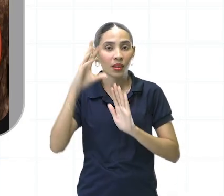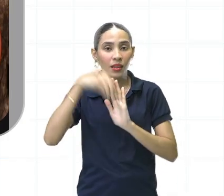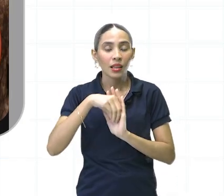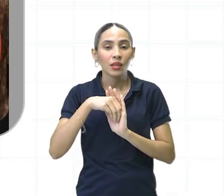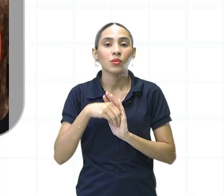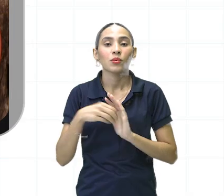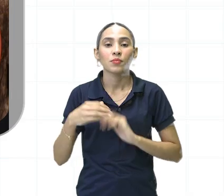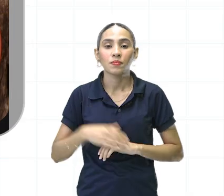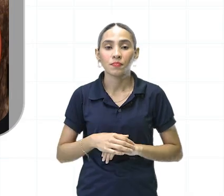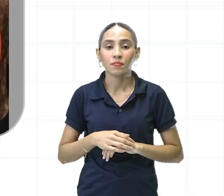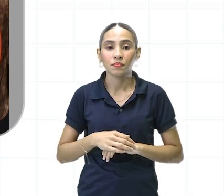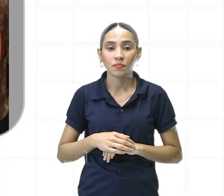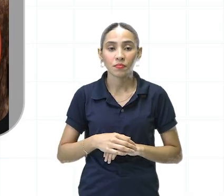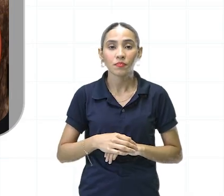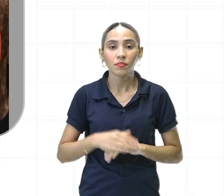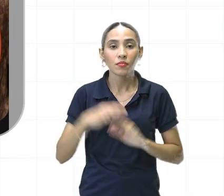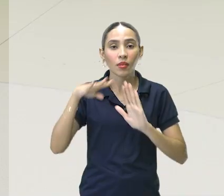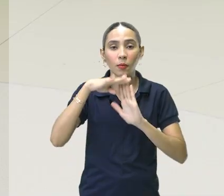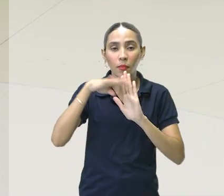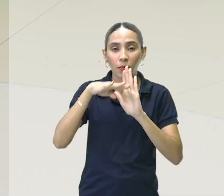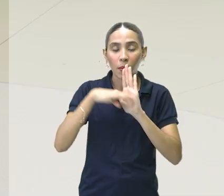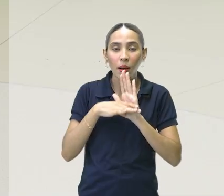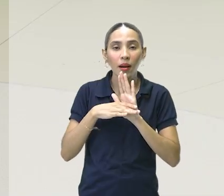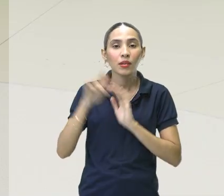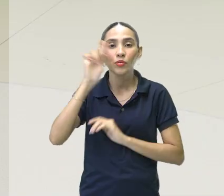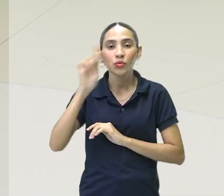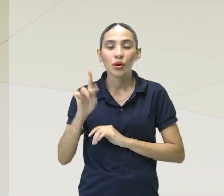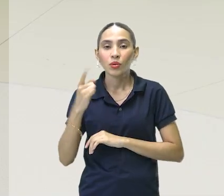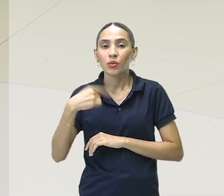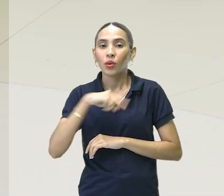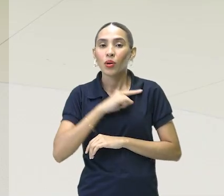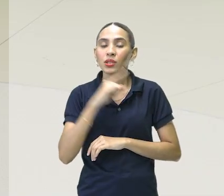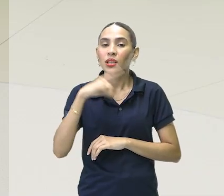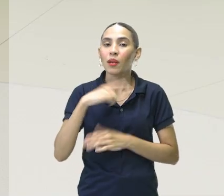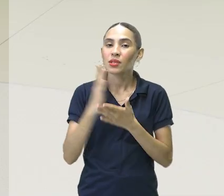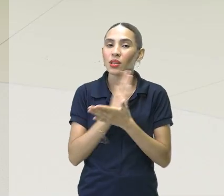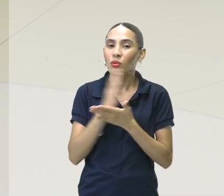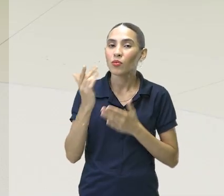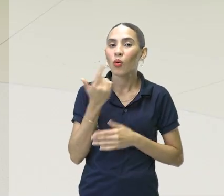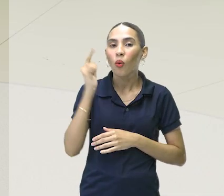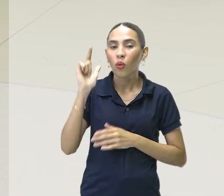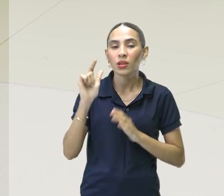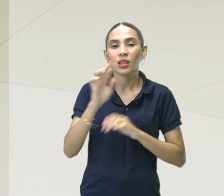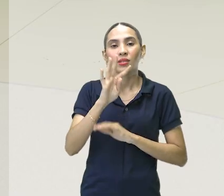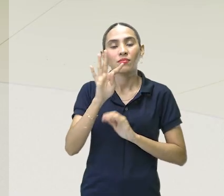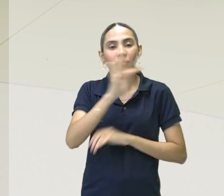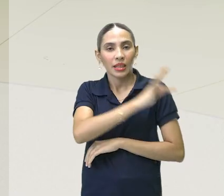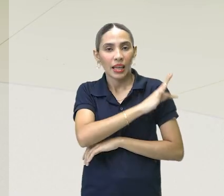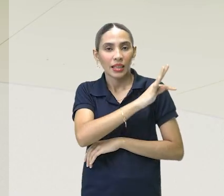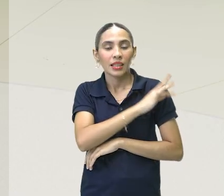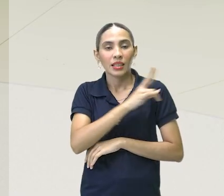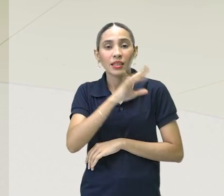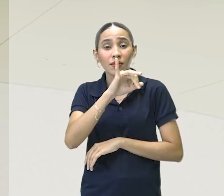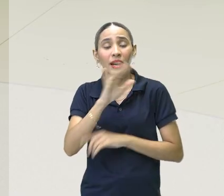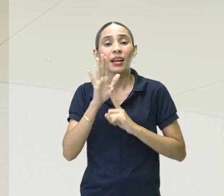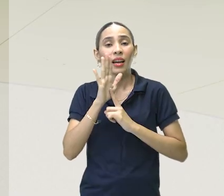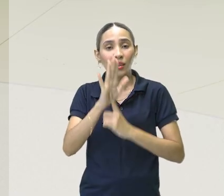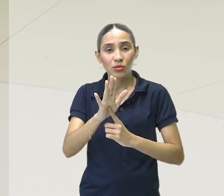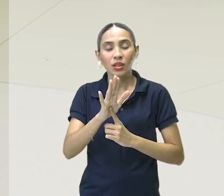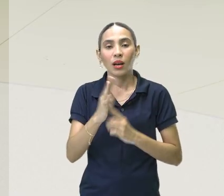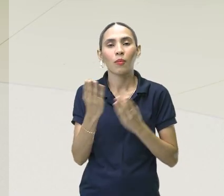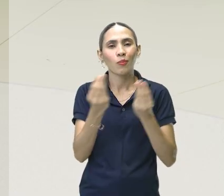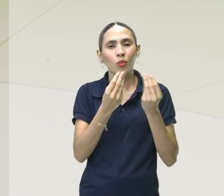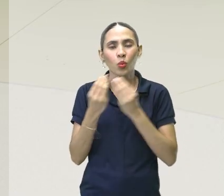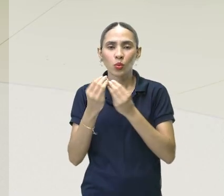do cronograma histórico, nós temos aí o uso de outras técnicas que vão ajudar muito o ser humano,